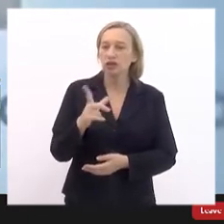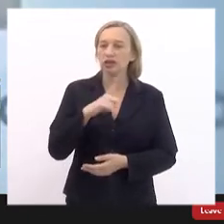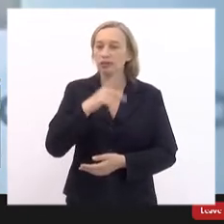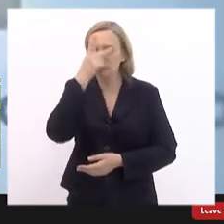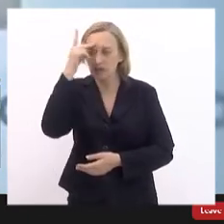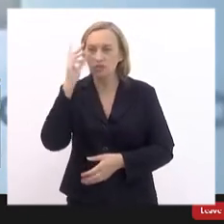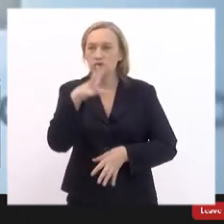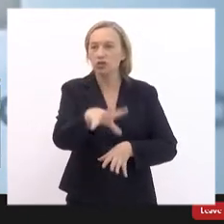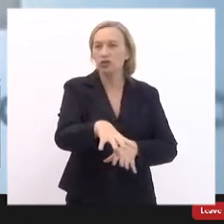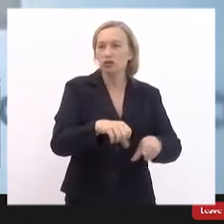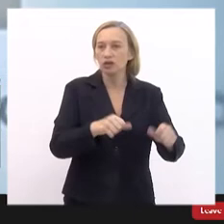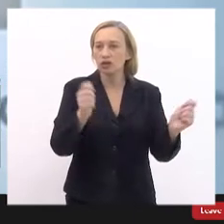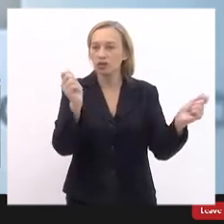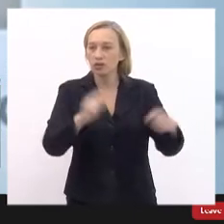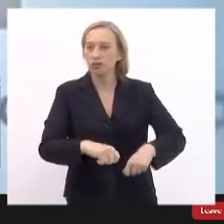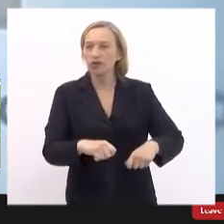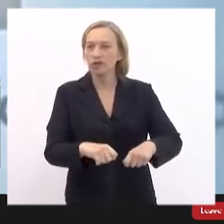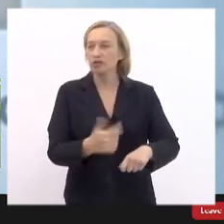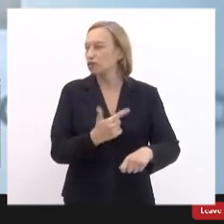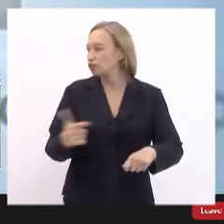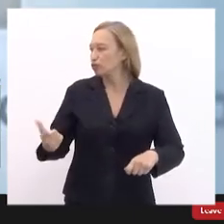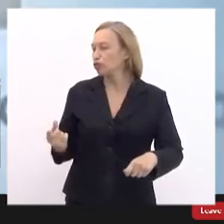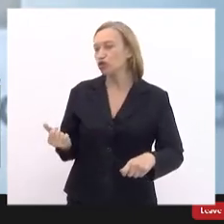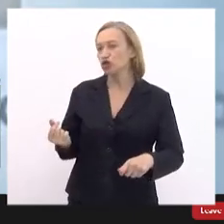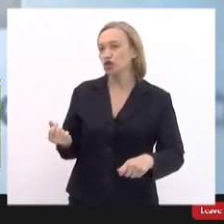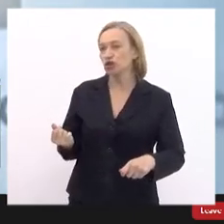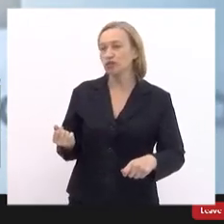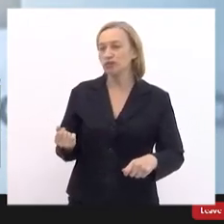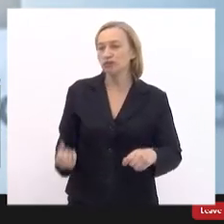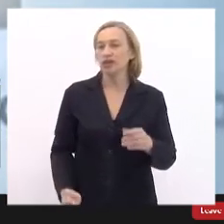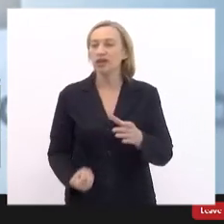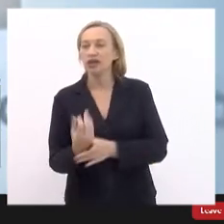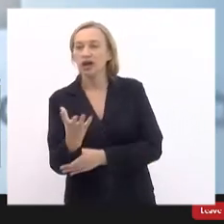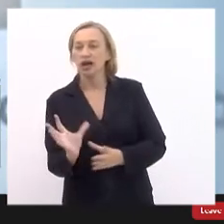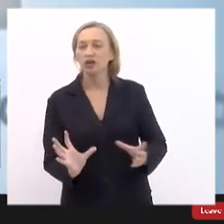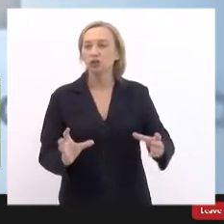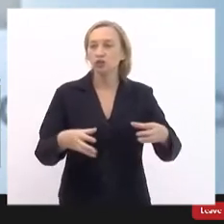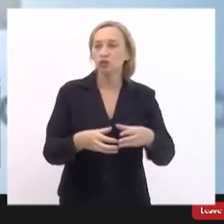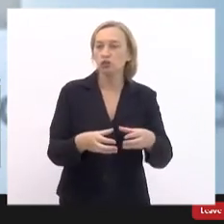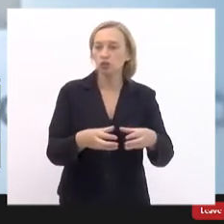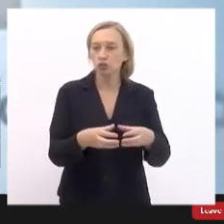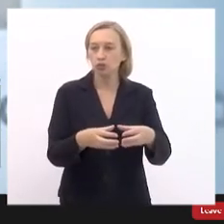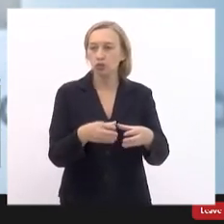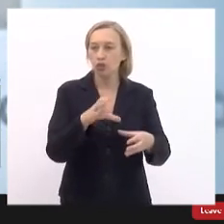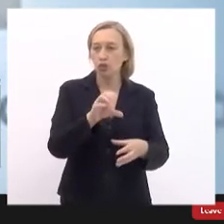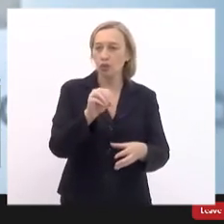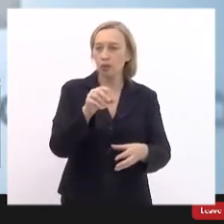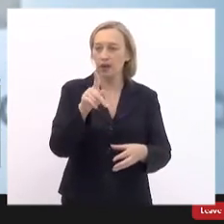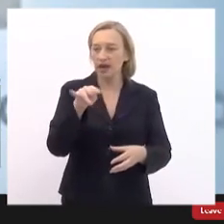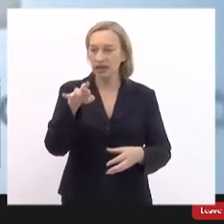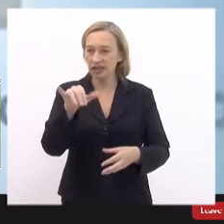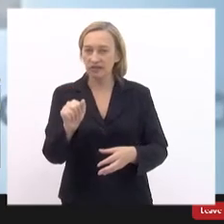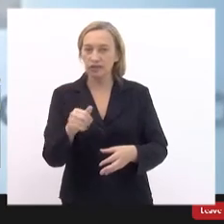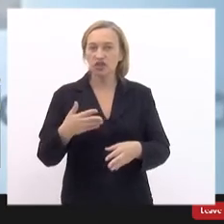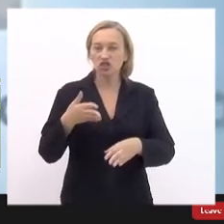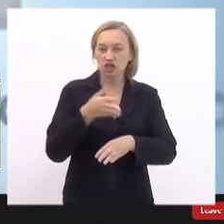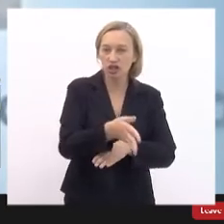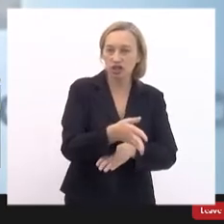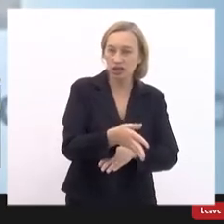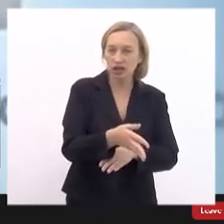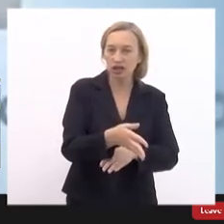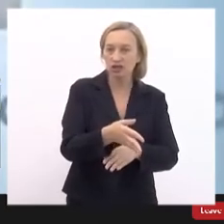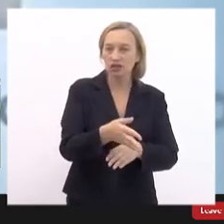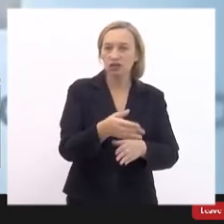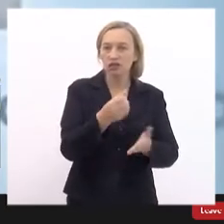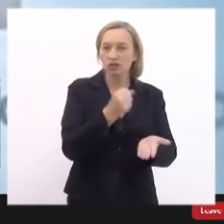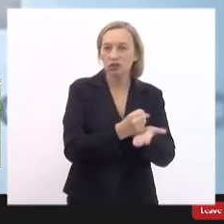capacitado, formado, e não temos dinheiro para abrir as cooperativas. Nós não temos dinheiro para chegar lá no cartório e pagar